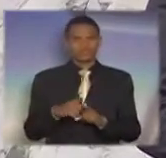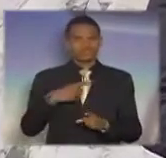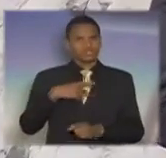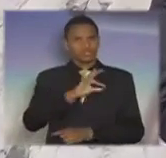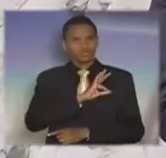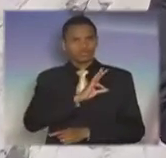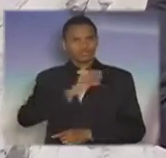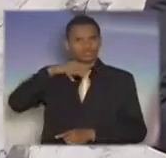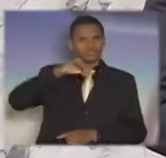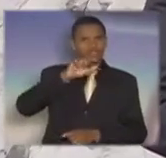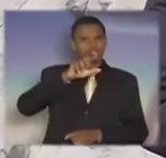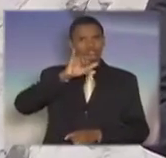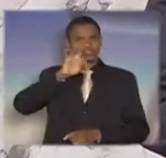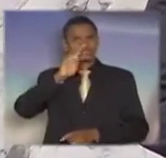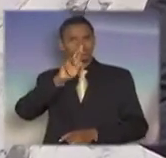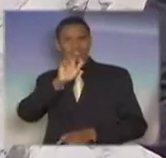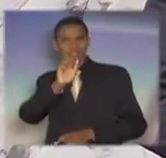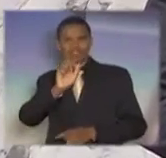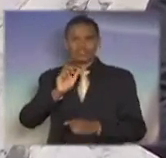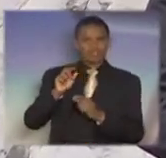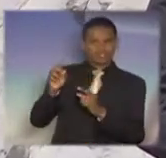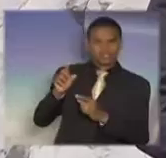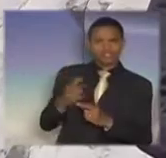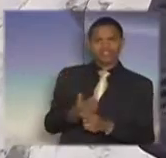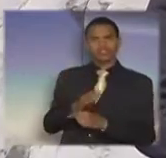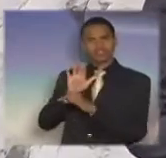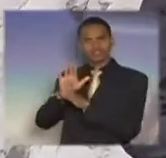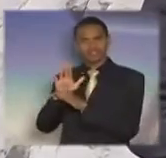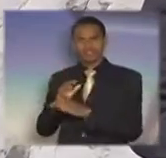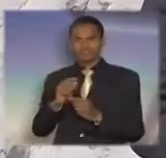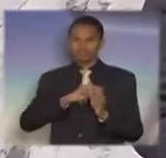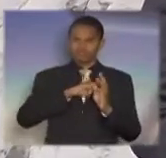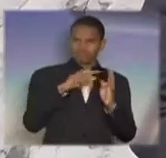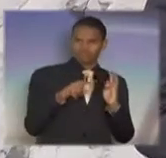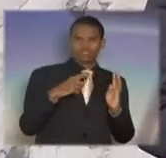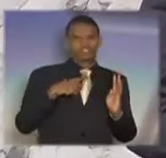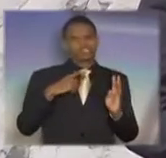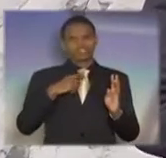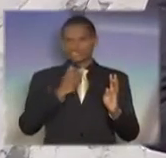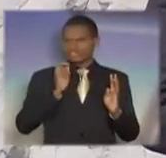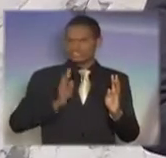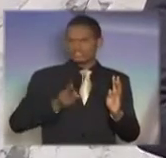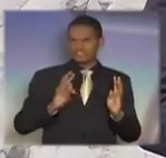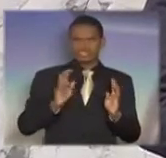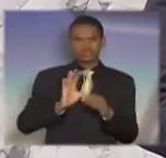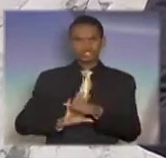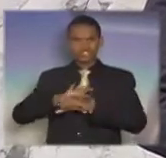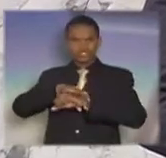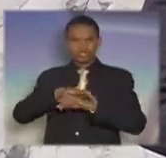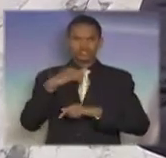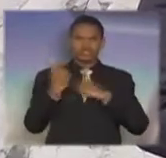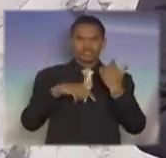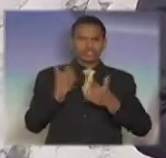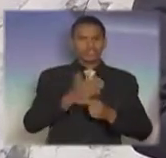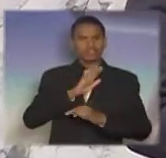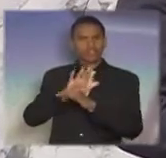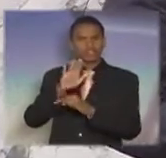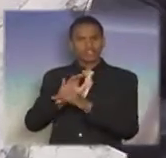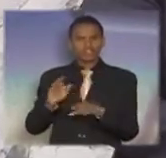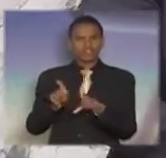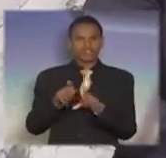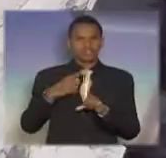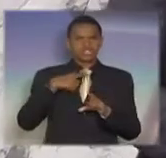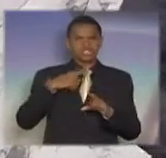nós 293 lembrando de lancaster também sempre trabalhando pela segurança não esquecendo a secretaria de administração penitenciária